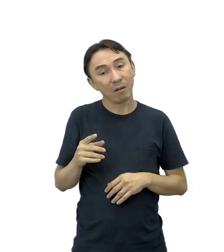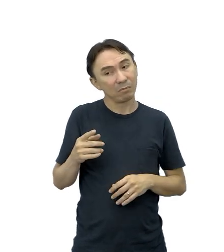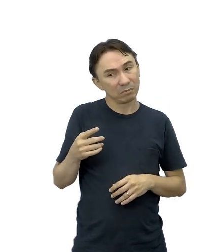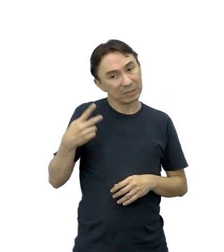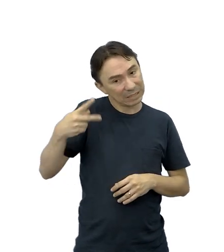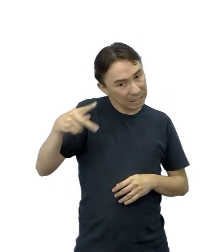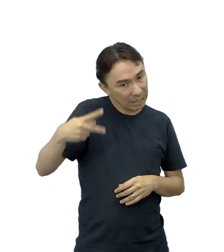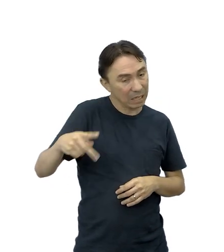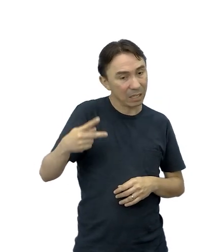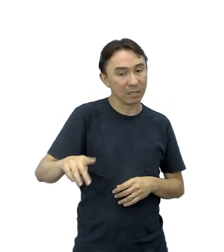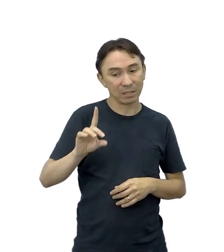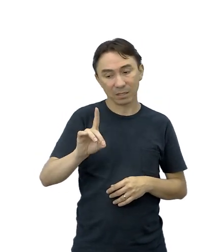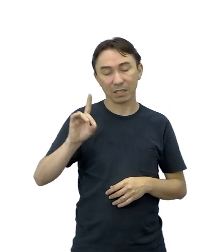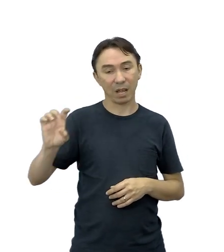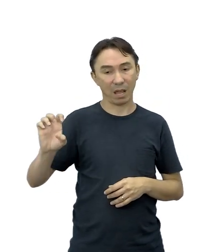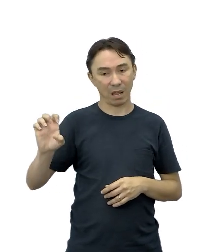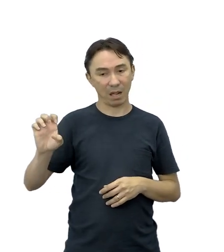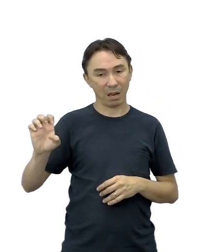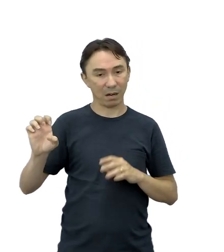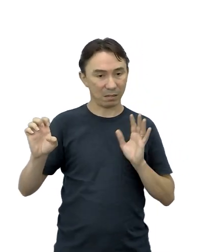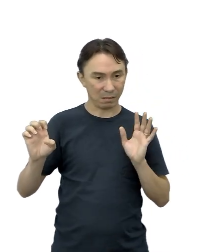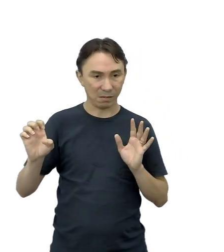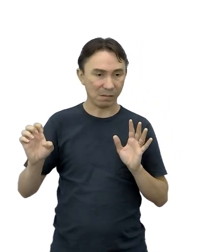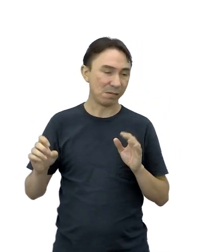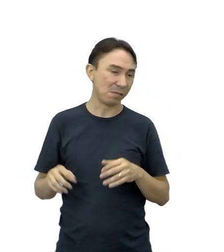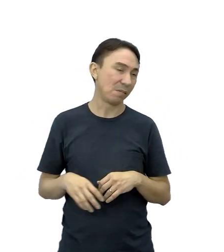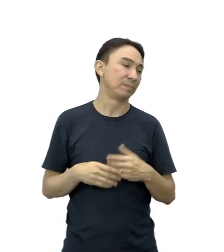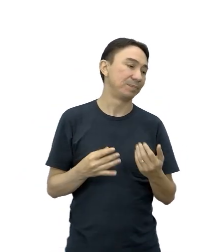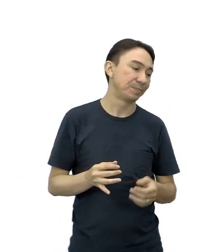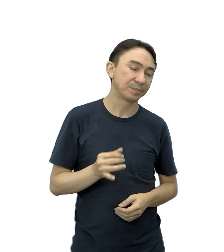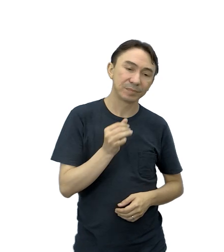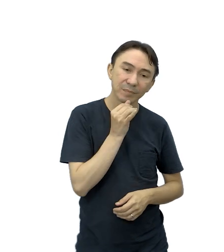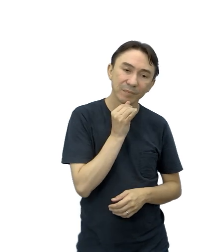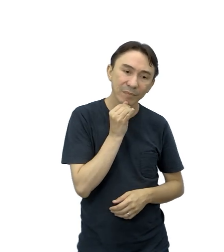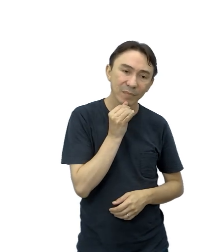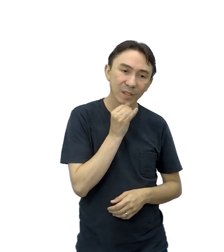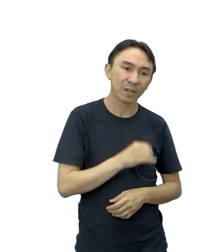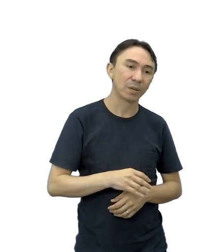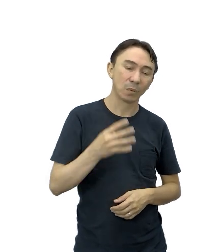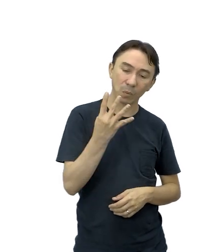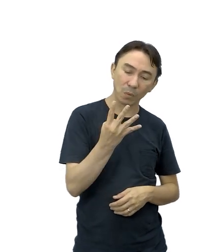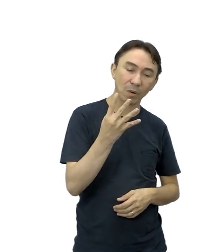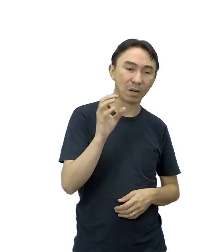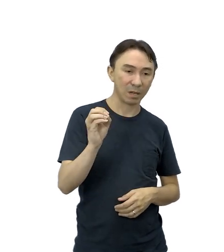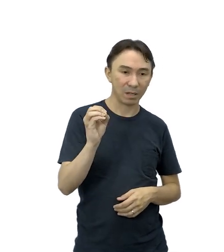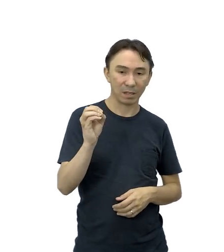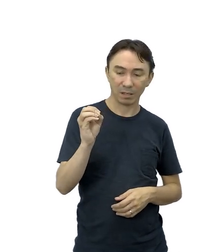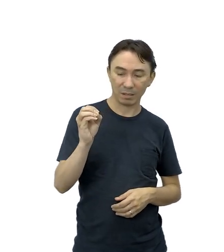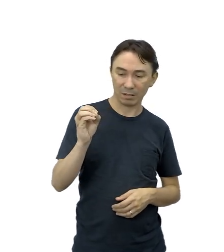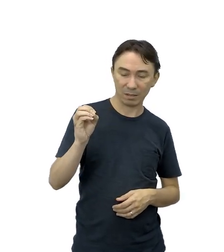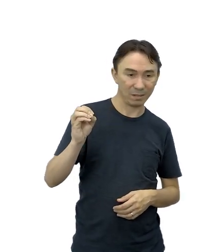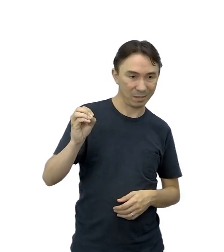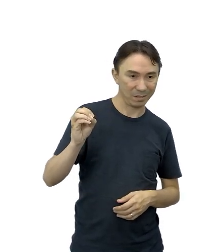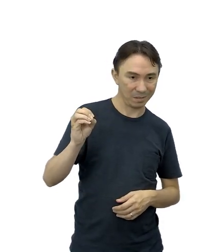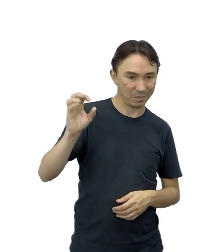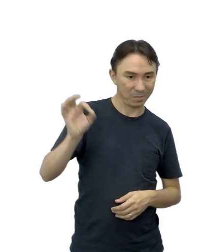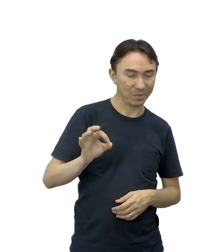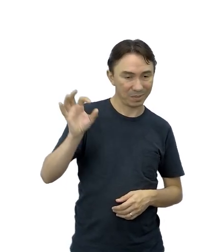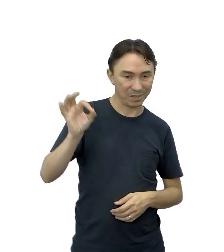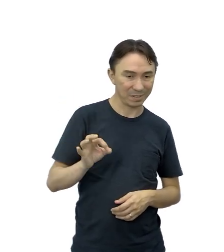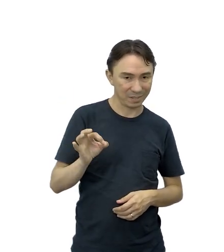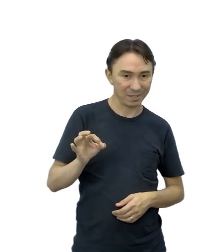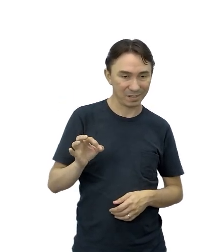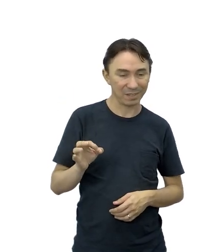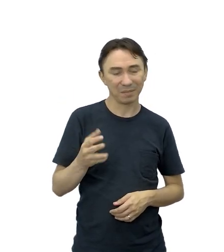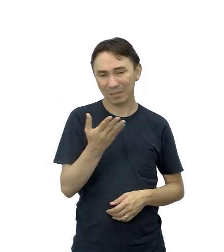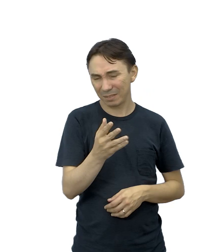diretoria, nós não temos aqui possibilidade, né, de mostrar em 45 minutos todas as escolas, mas vocês têm especificamente até da